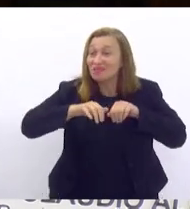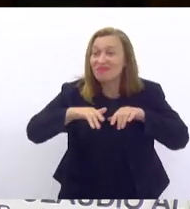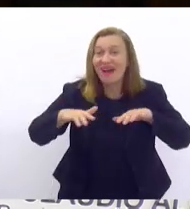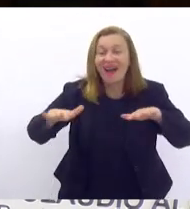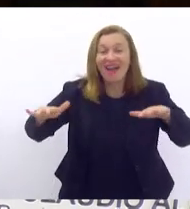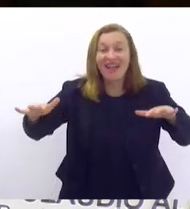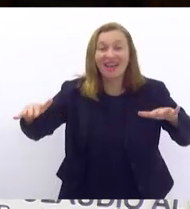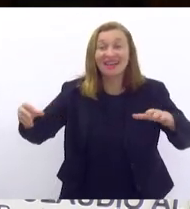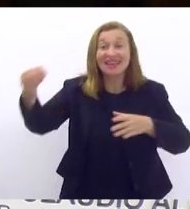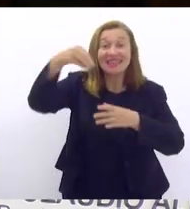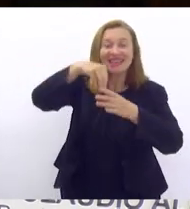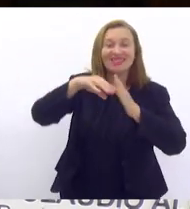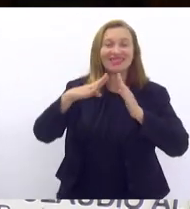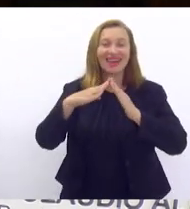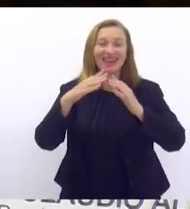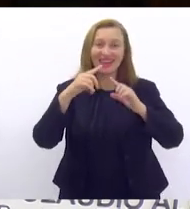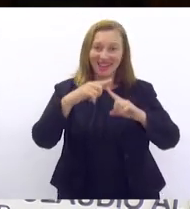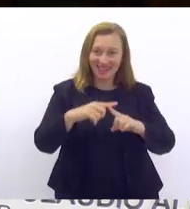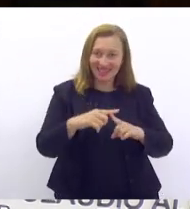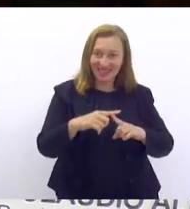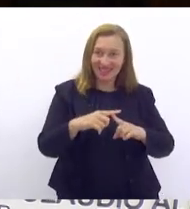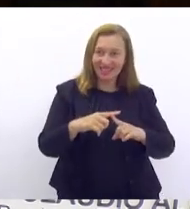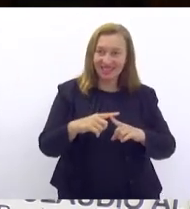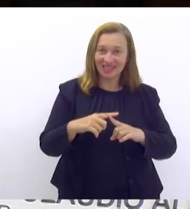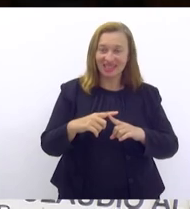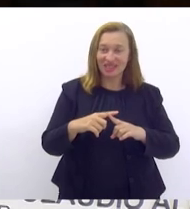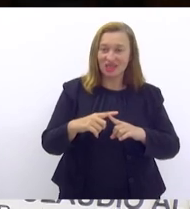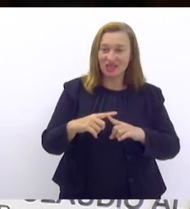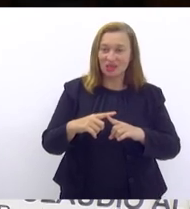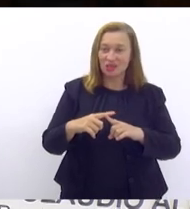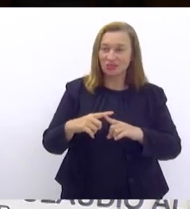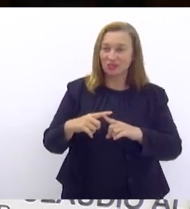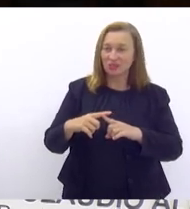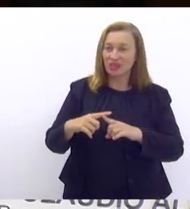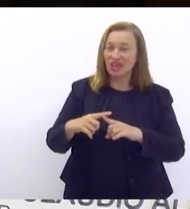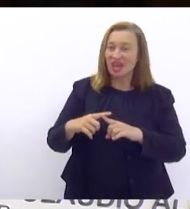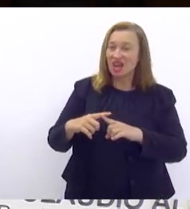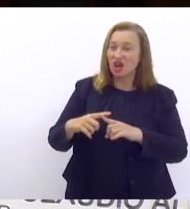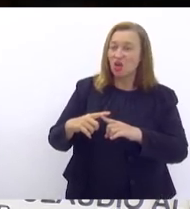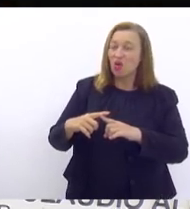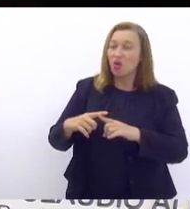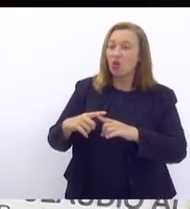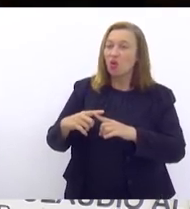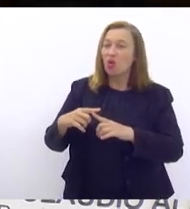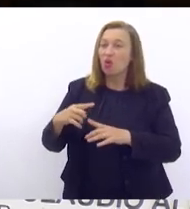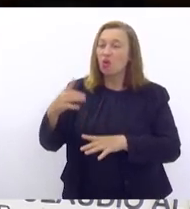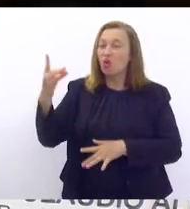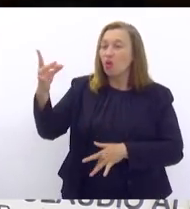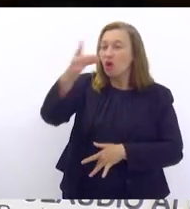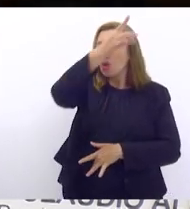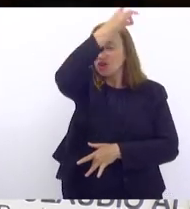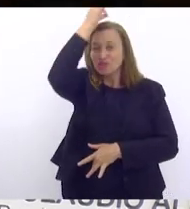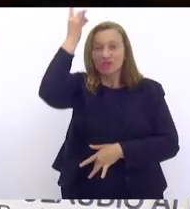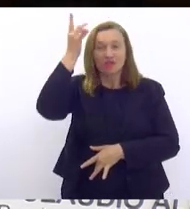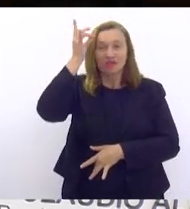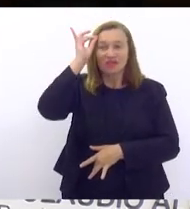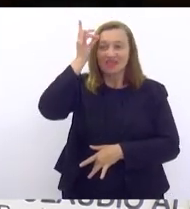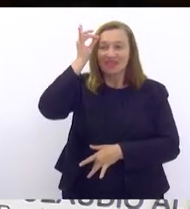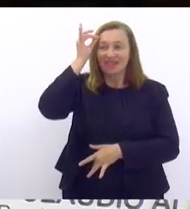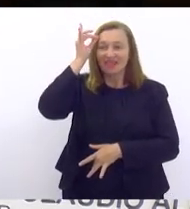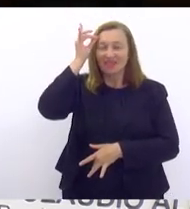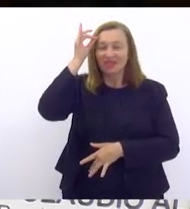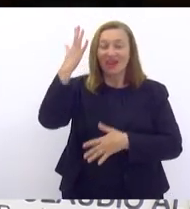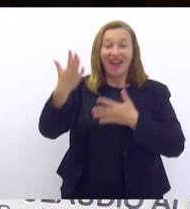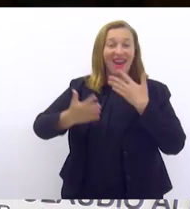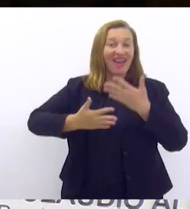da igreja. A beleza do Espírito Santo é exatamente essa, ele é o dispensador